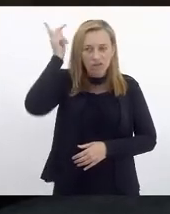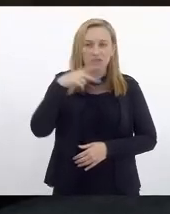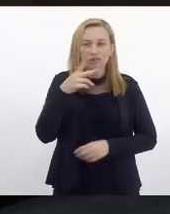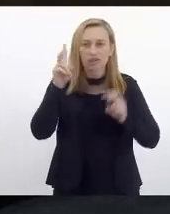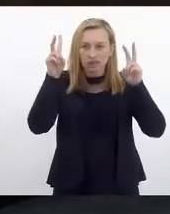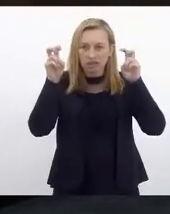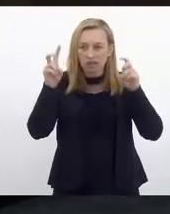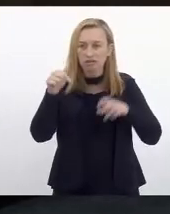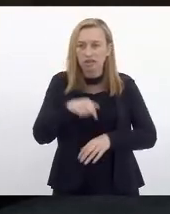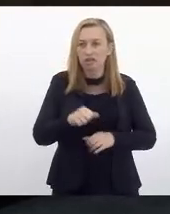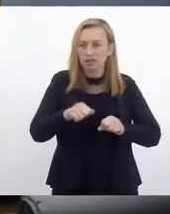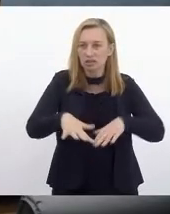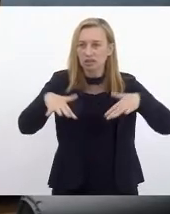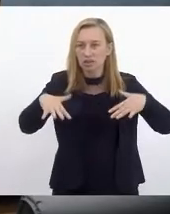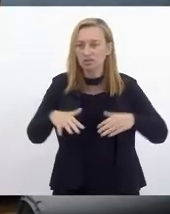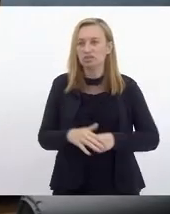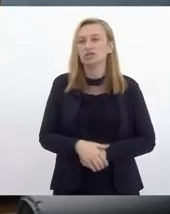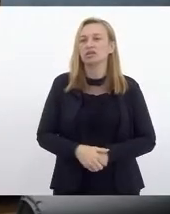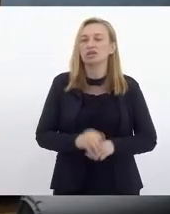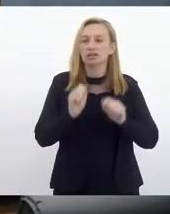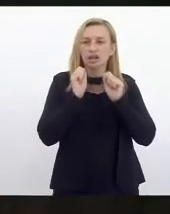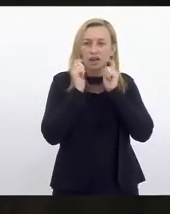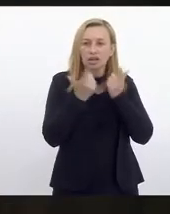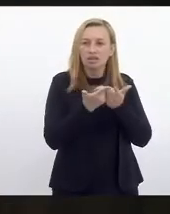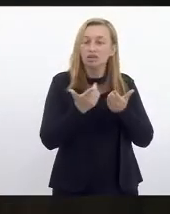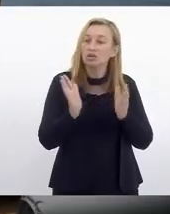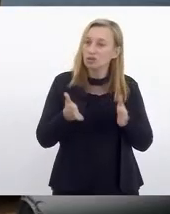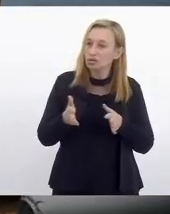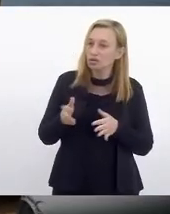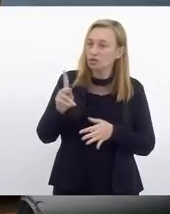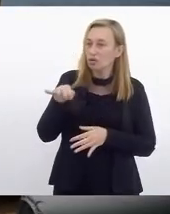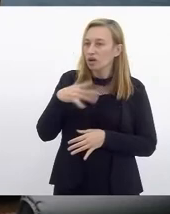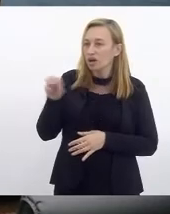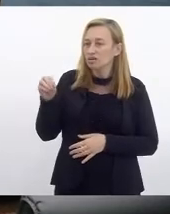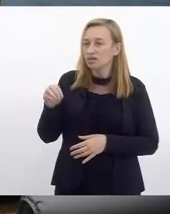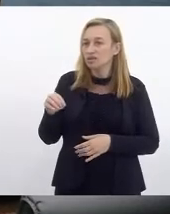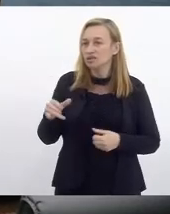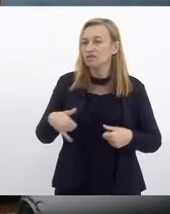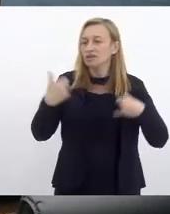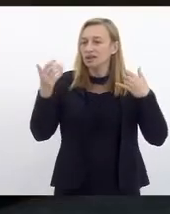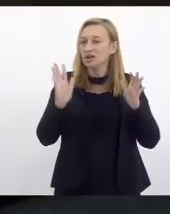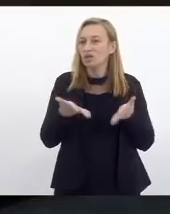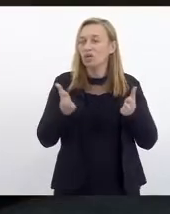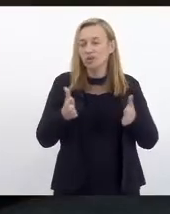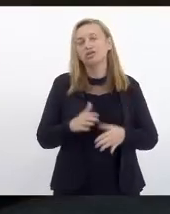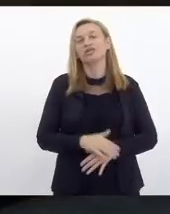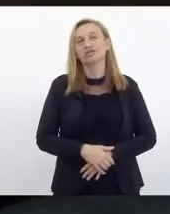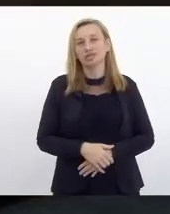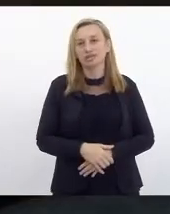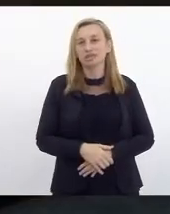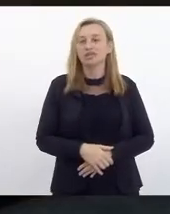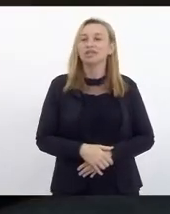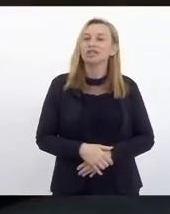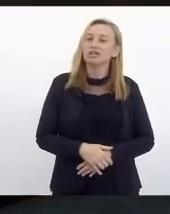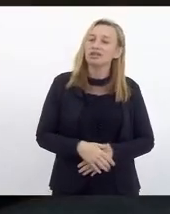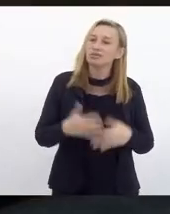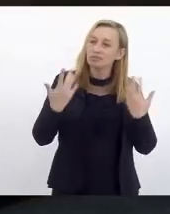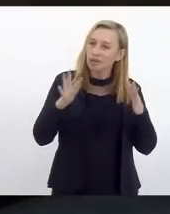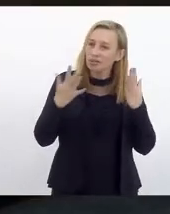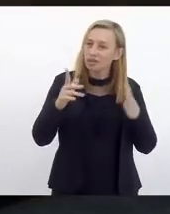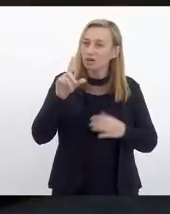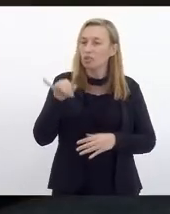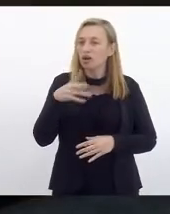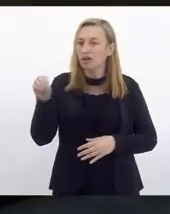tema aqui no plenário da Alerj. Aliás, o Molon hoje faz aniversário. Eu citei o Molon, aproveito para cumprimentar o Molon